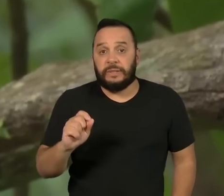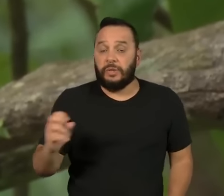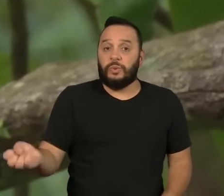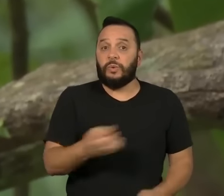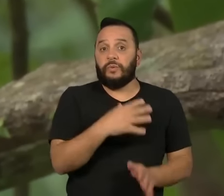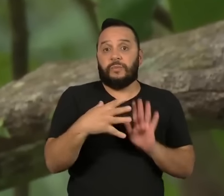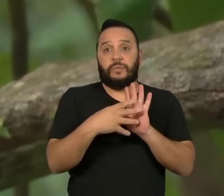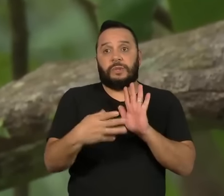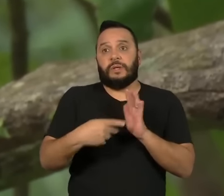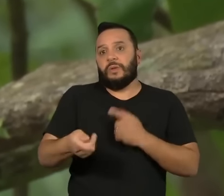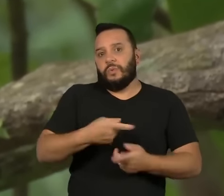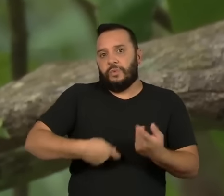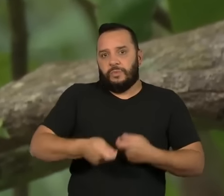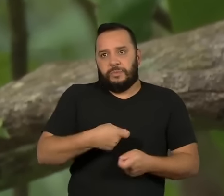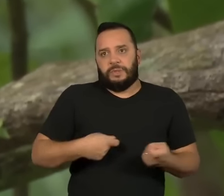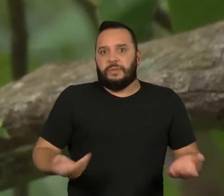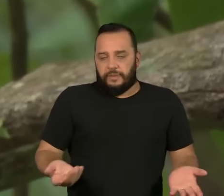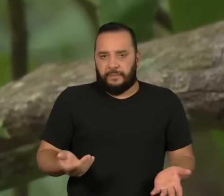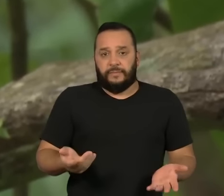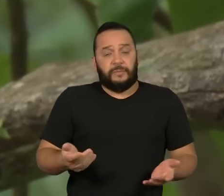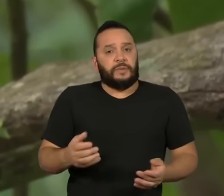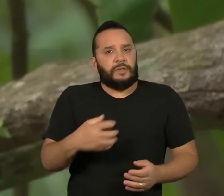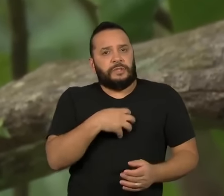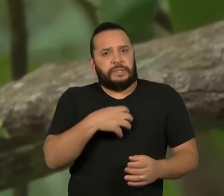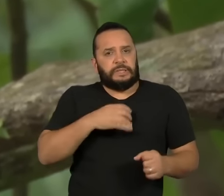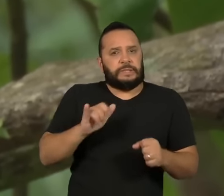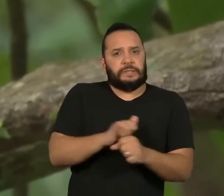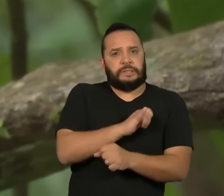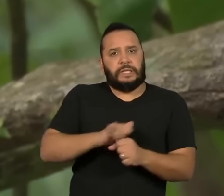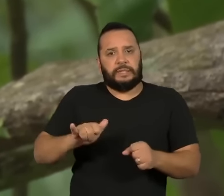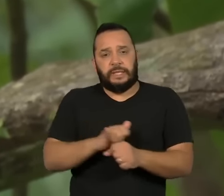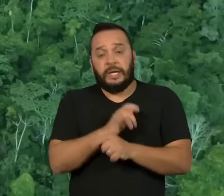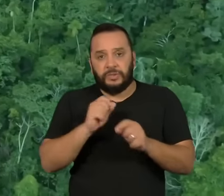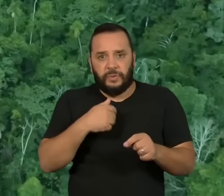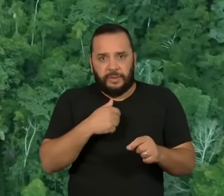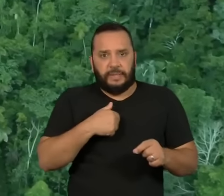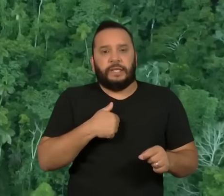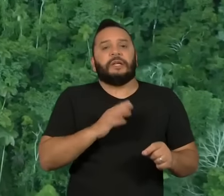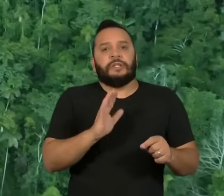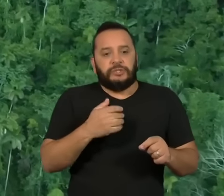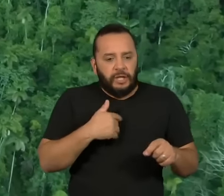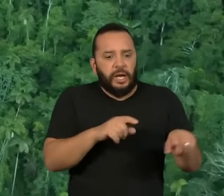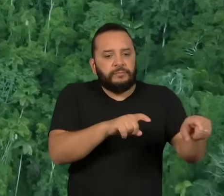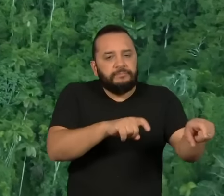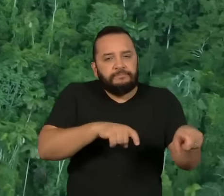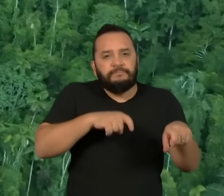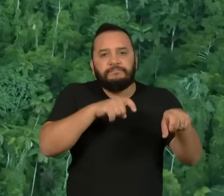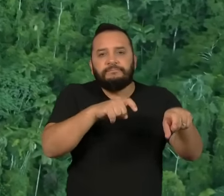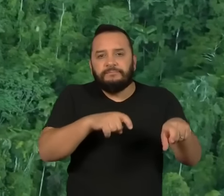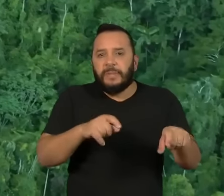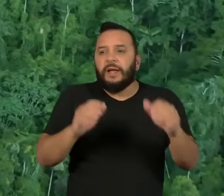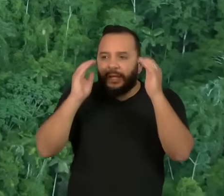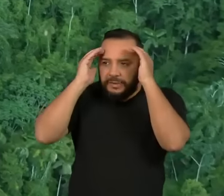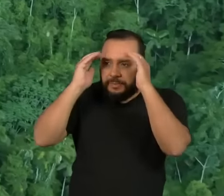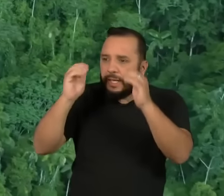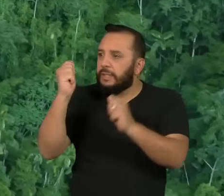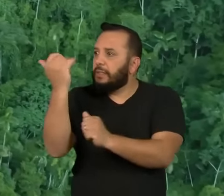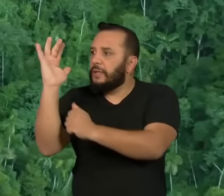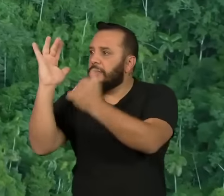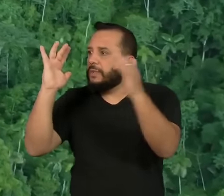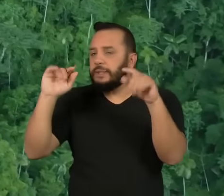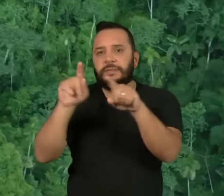de economia, baseado em formas de produzir que se adequem ao ritmo da natureza e das